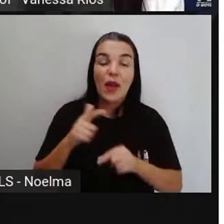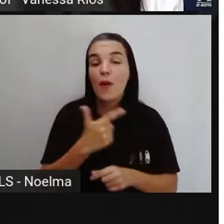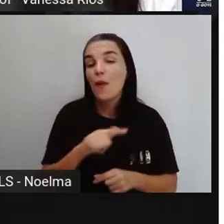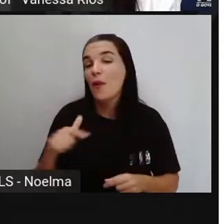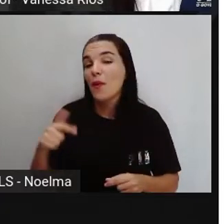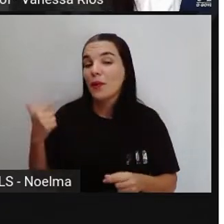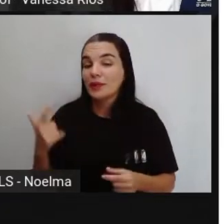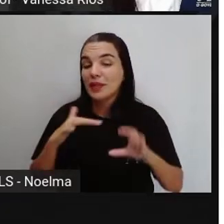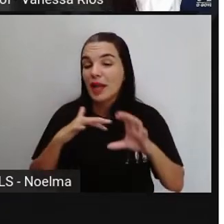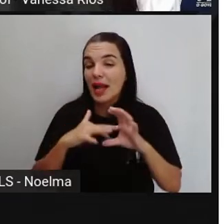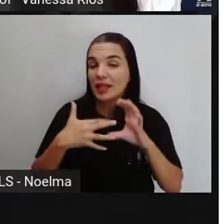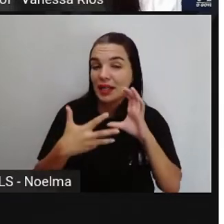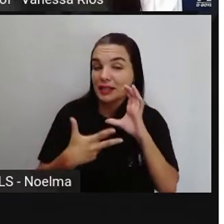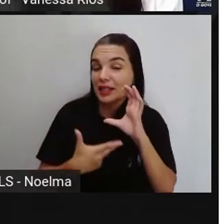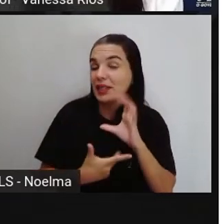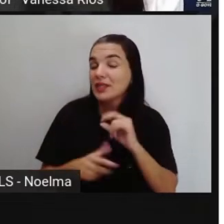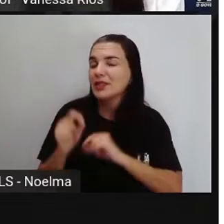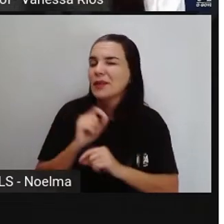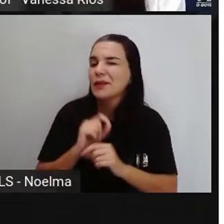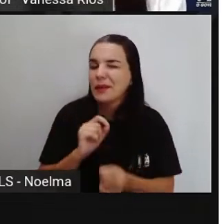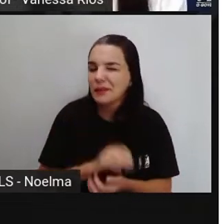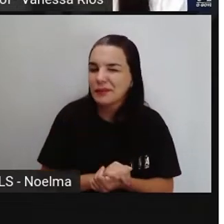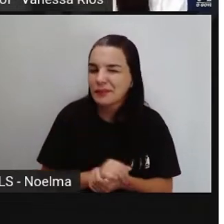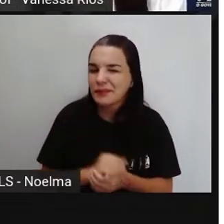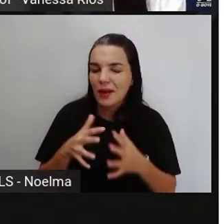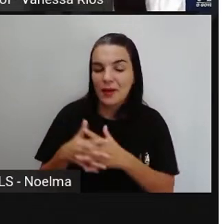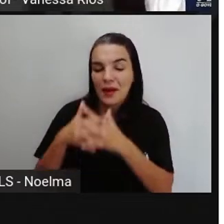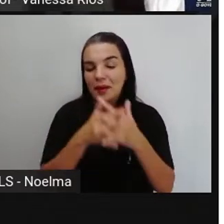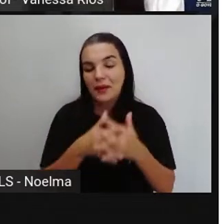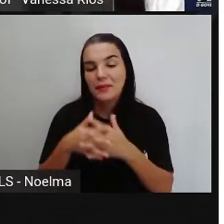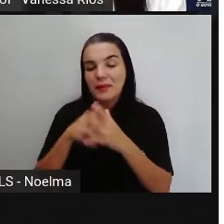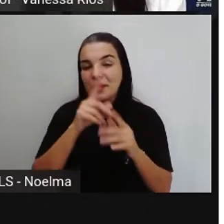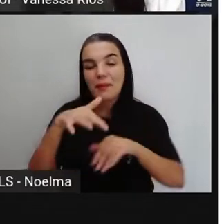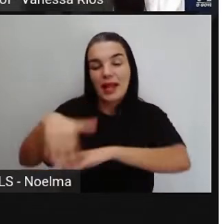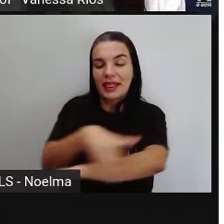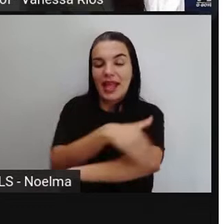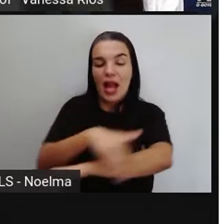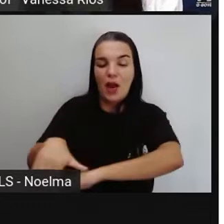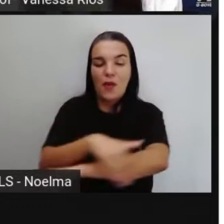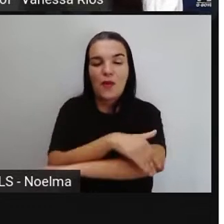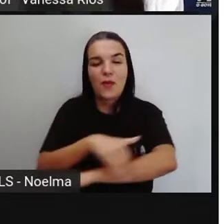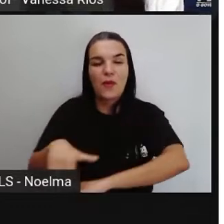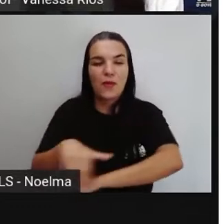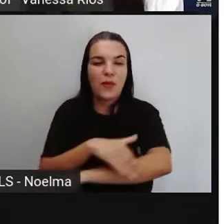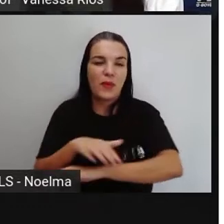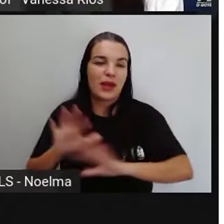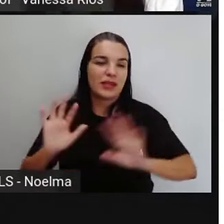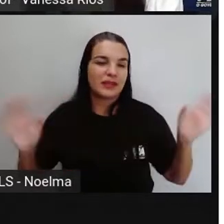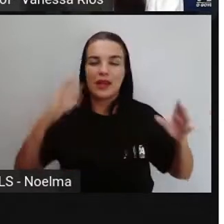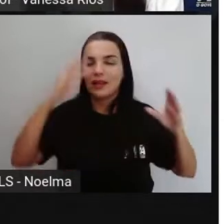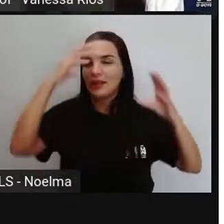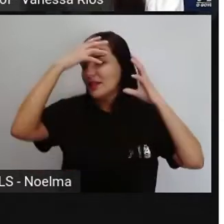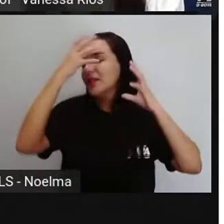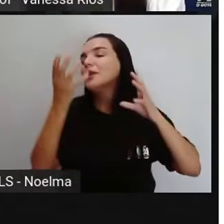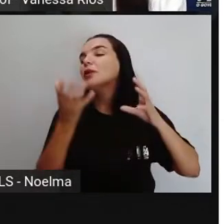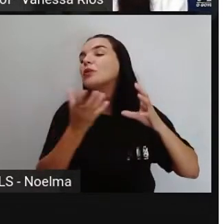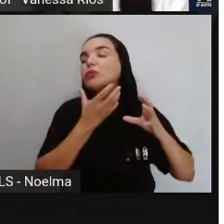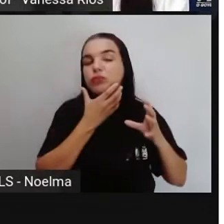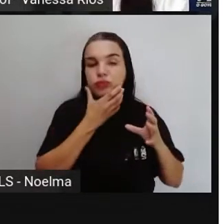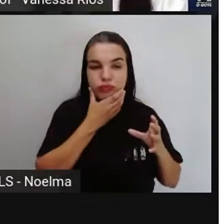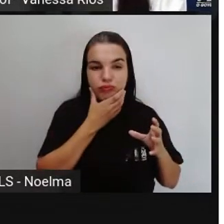outro elemento que não o trio elétrico e os cantores e a festa na rua, mas a utilização aí das caretas,